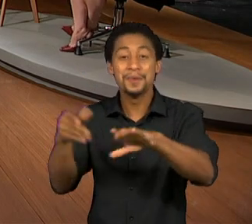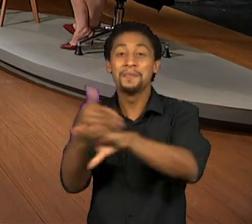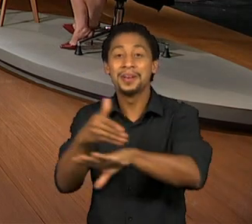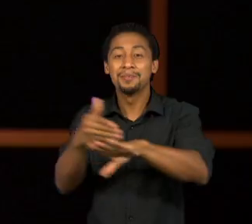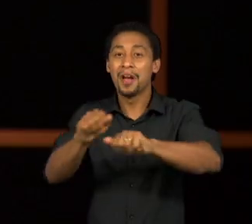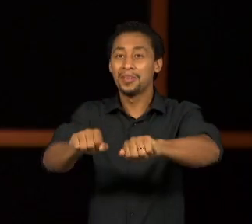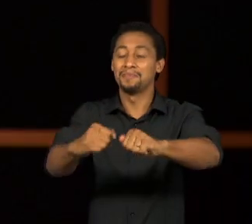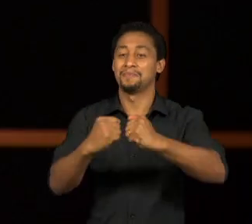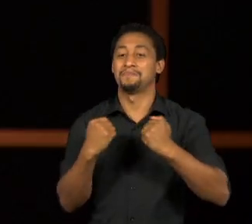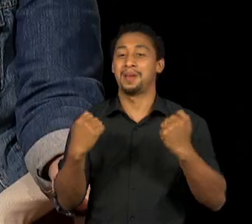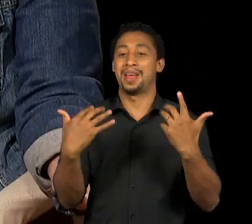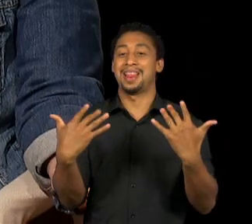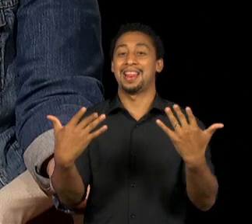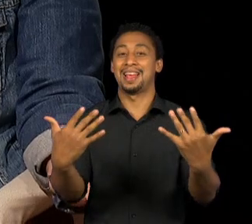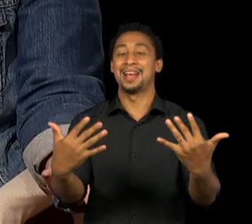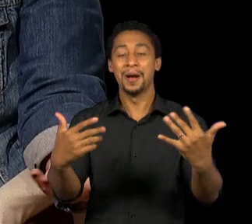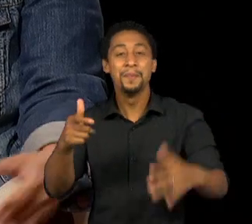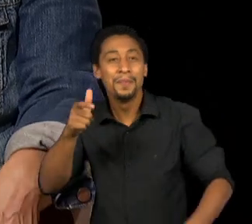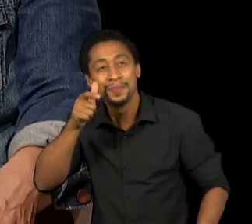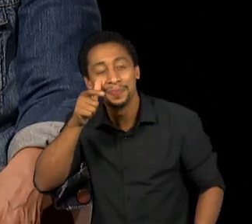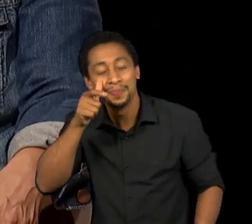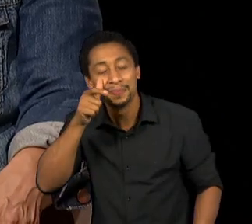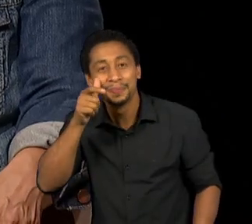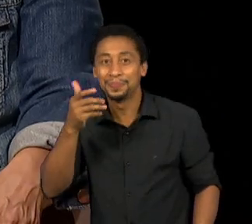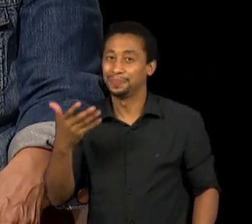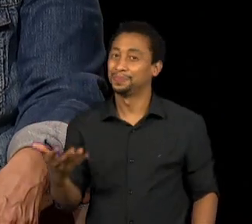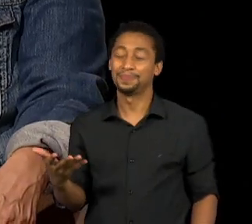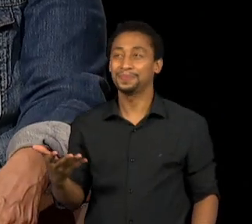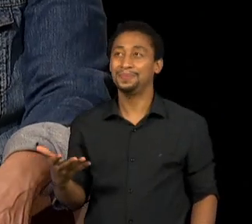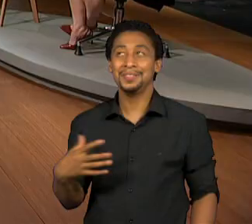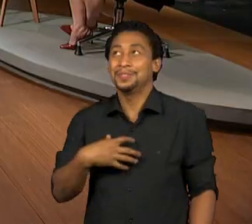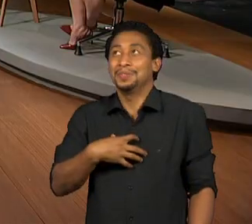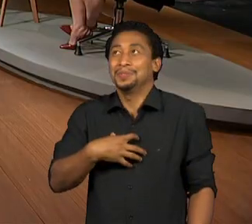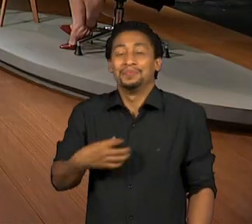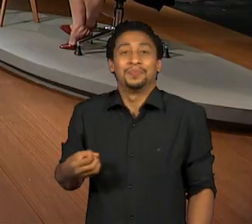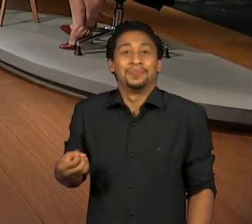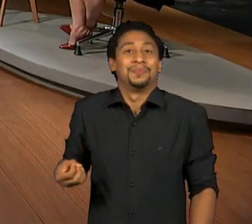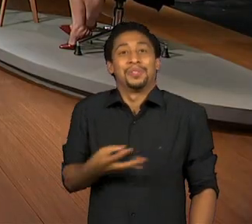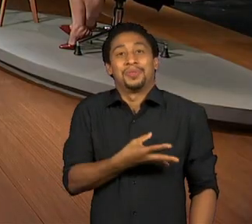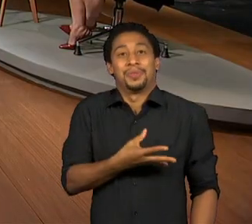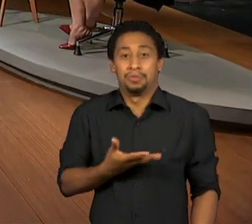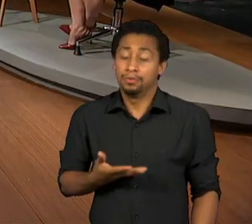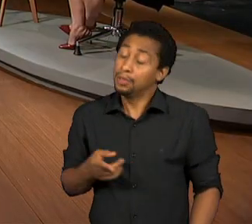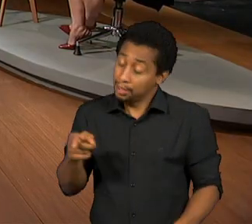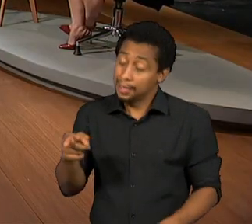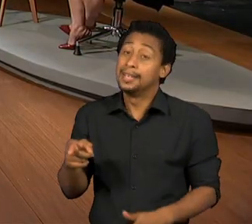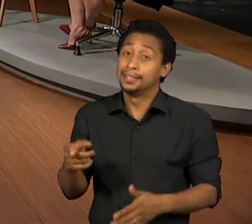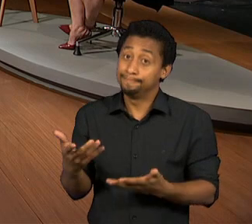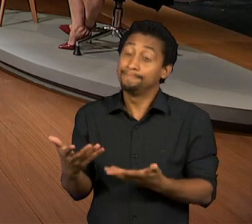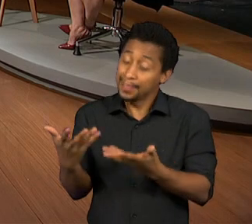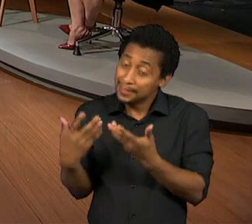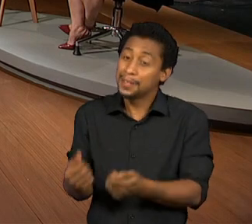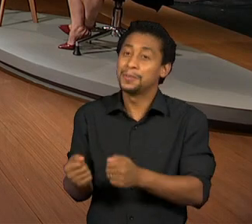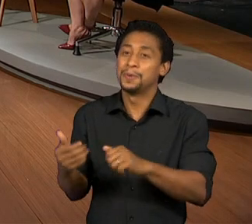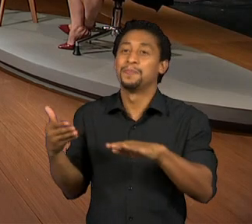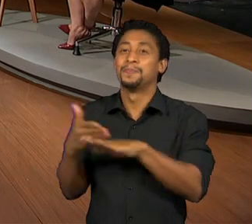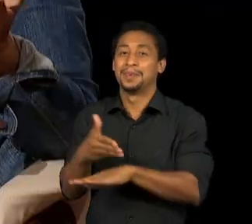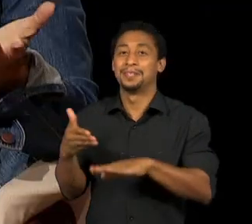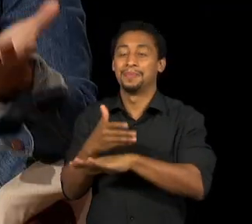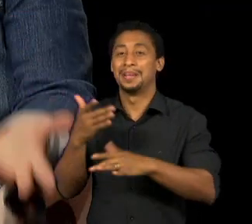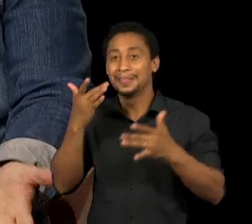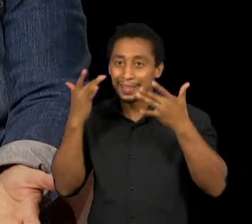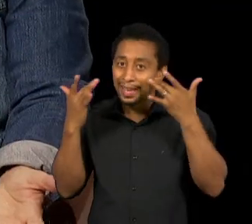a gente. Foi um mundo novo, que eu acho que ele, né, ele se permitiu participar e levar